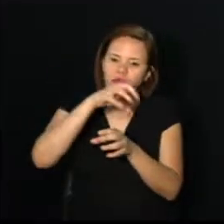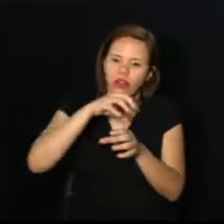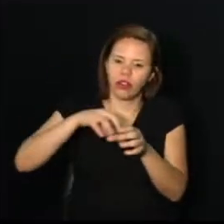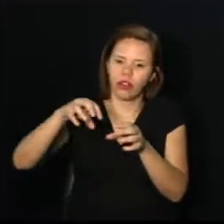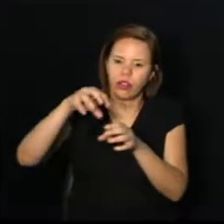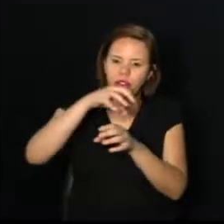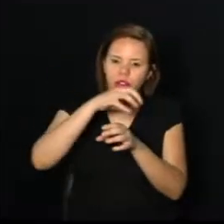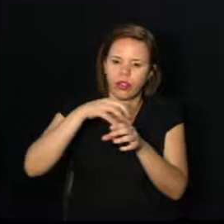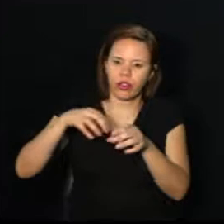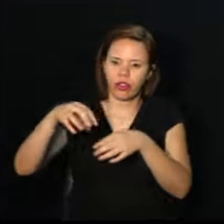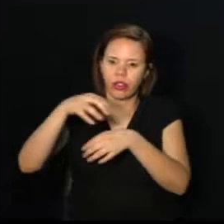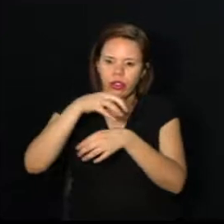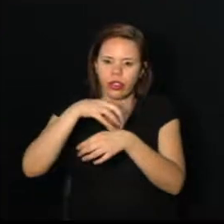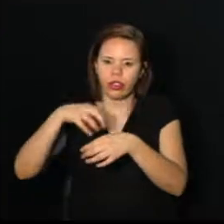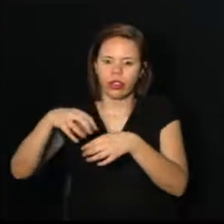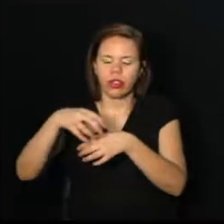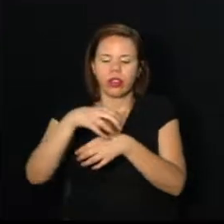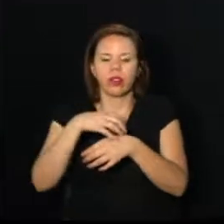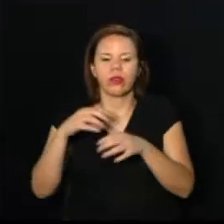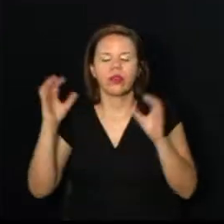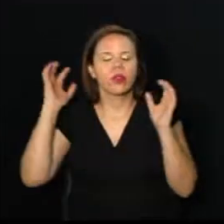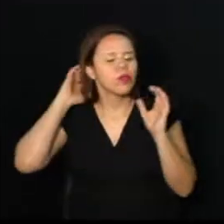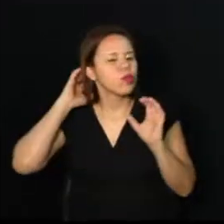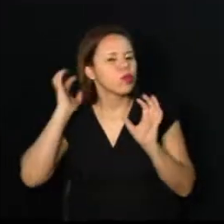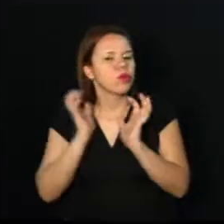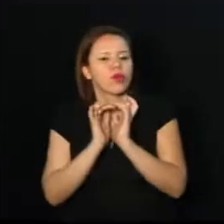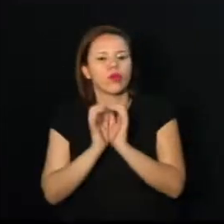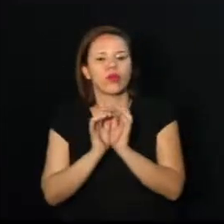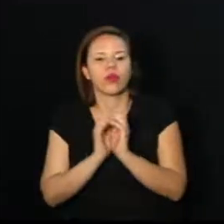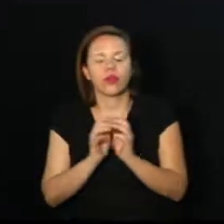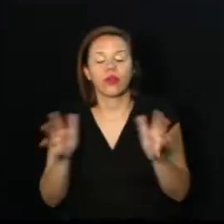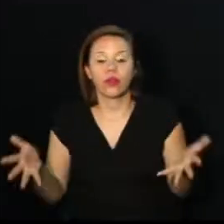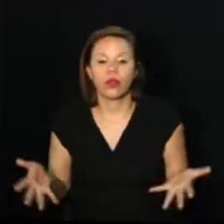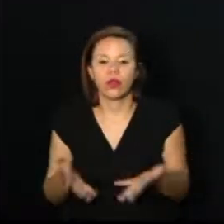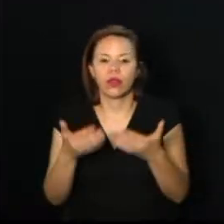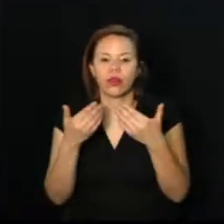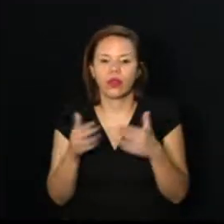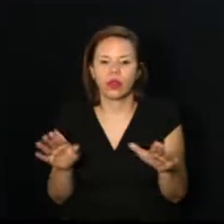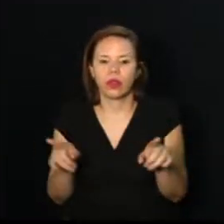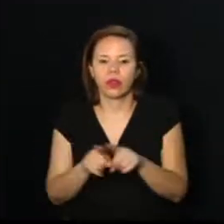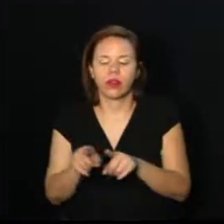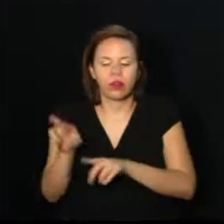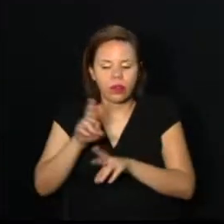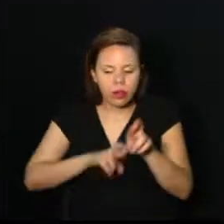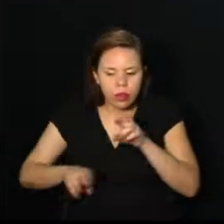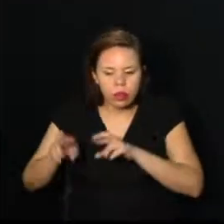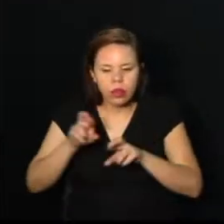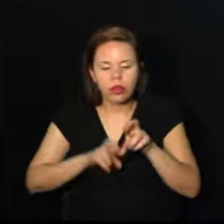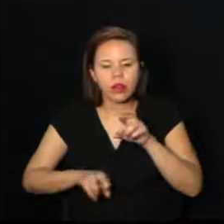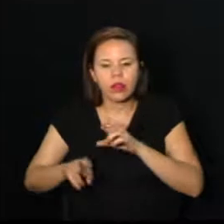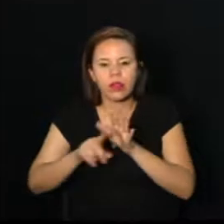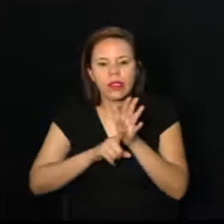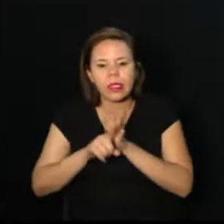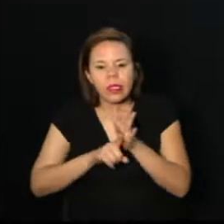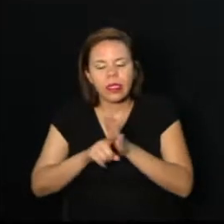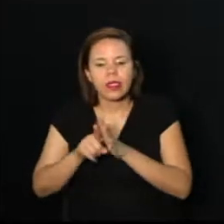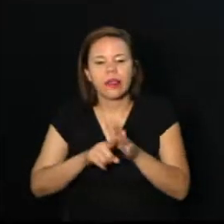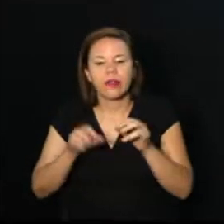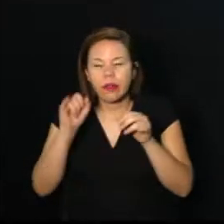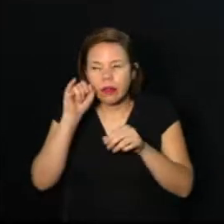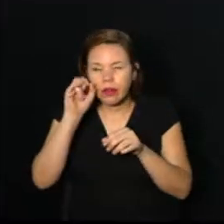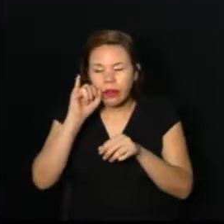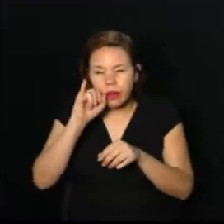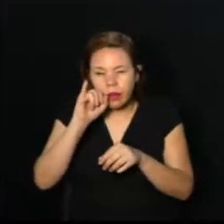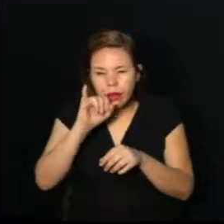temporais e occipitais e vou ativar a análise visual daquilo que eu